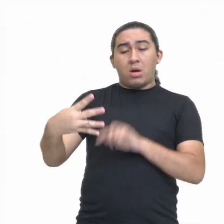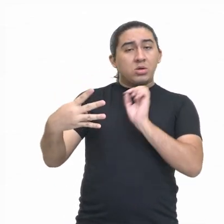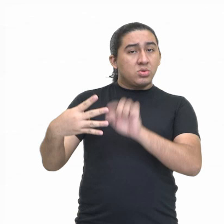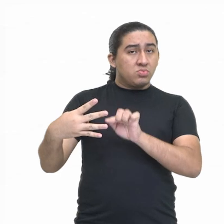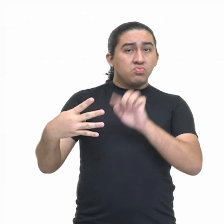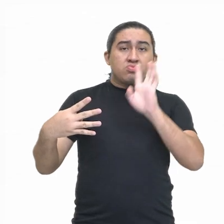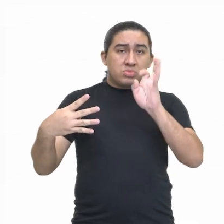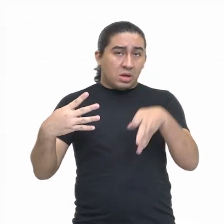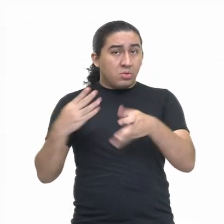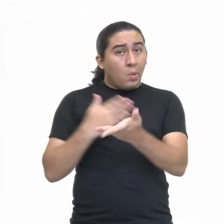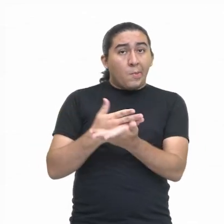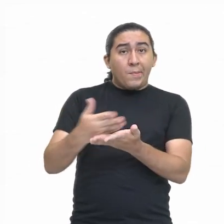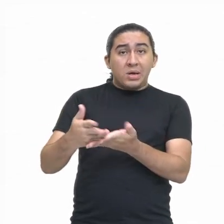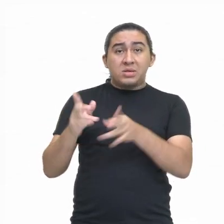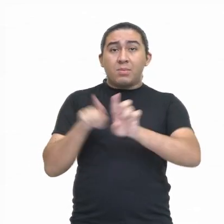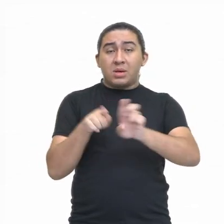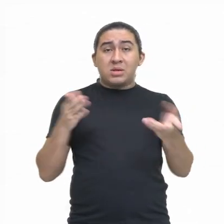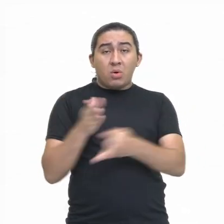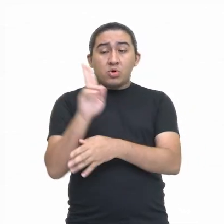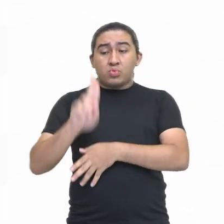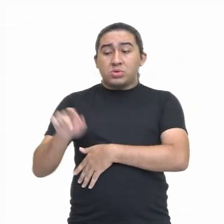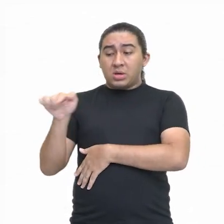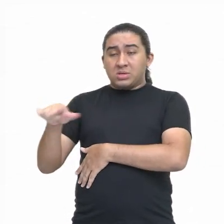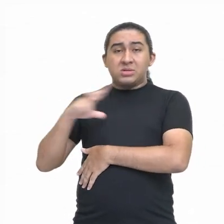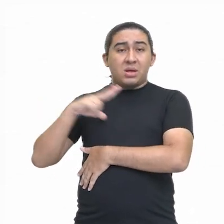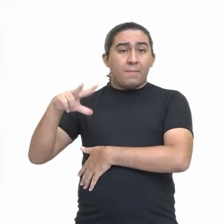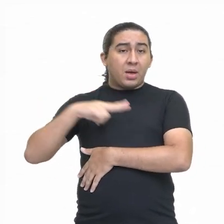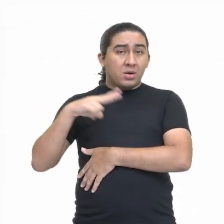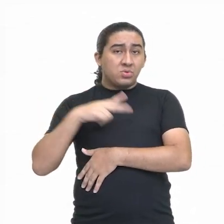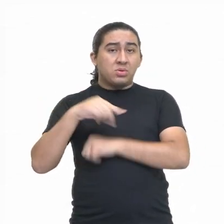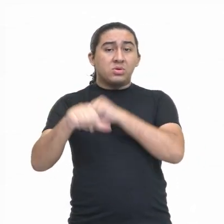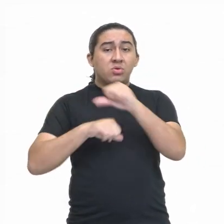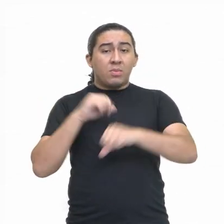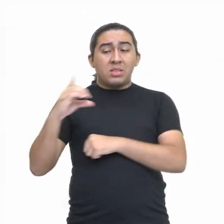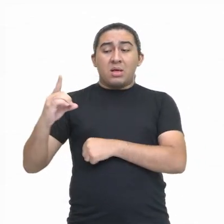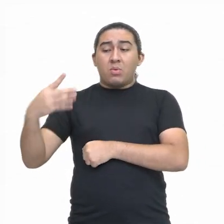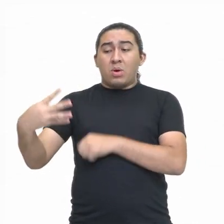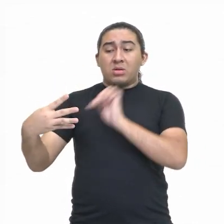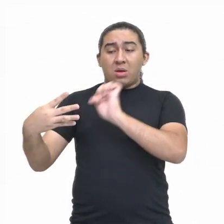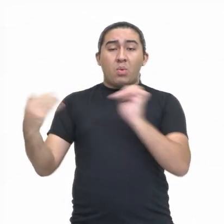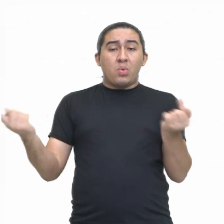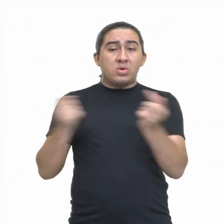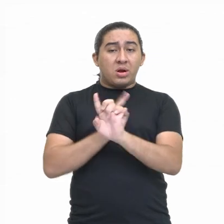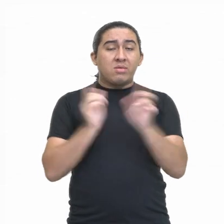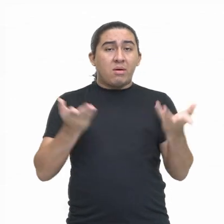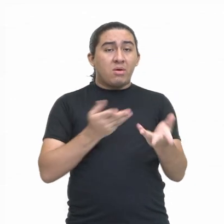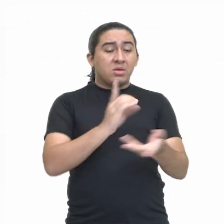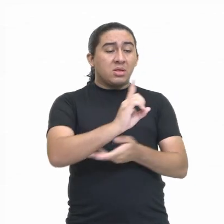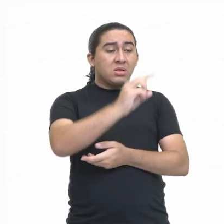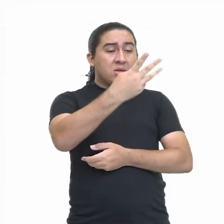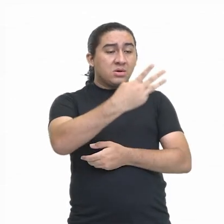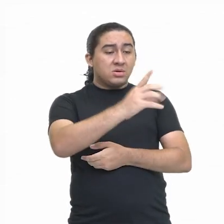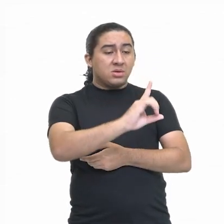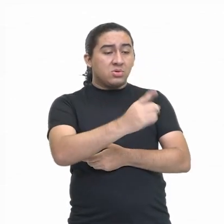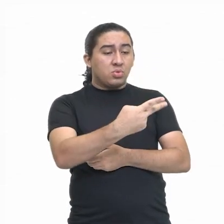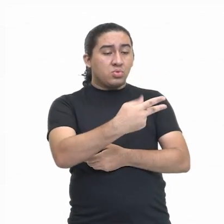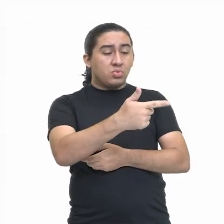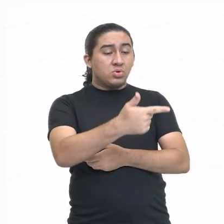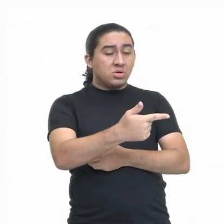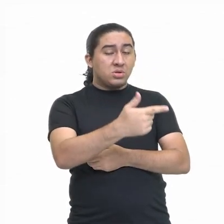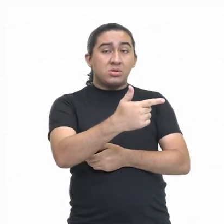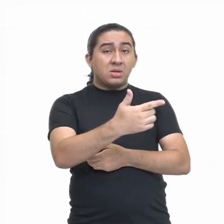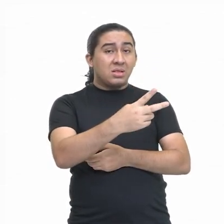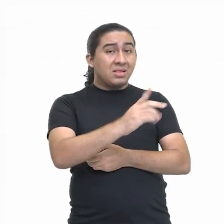geral, e agora você vai partir para o particular. Ó. D4 é o contrário, vem o D3, o D2, o